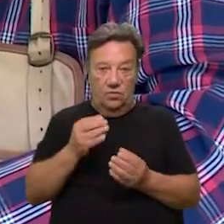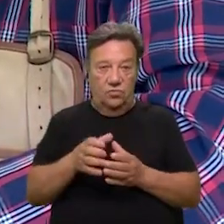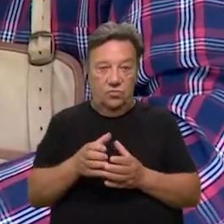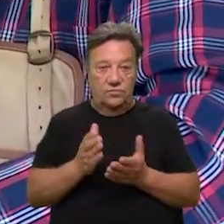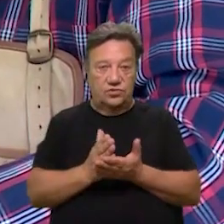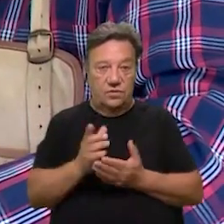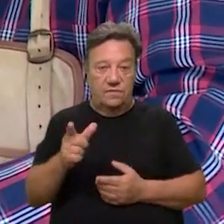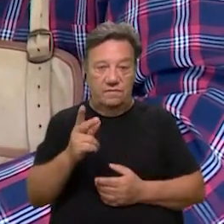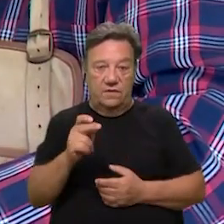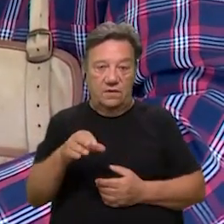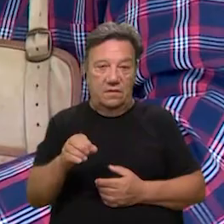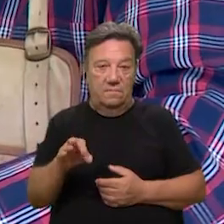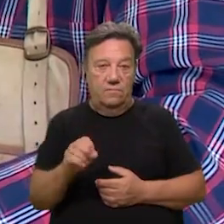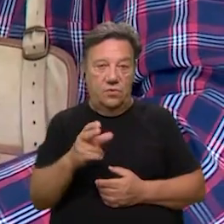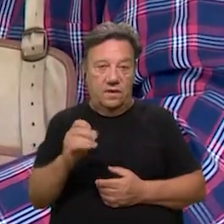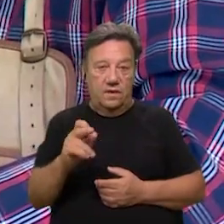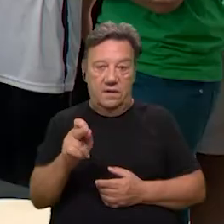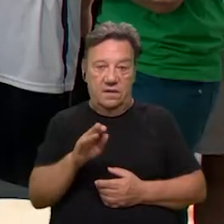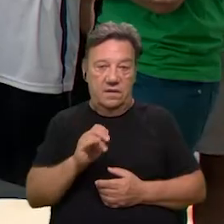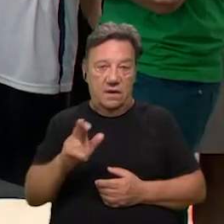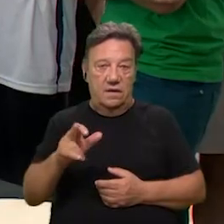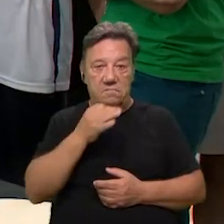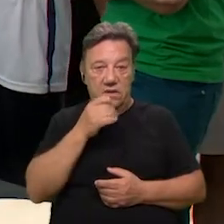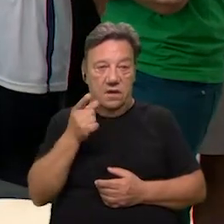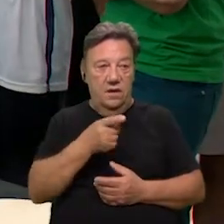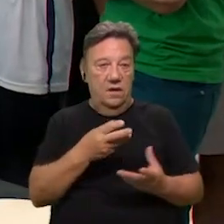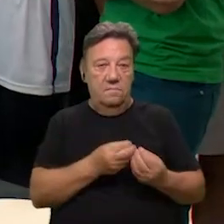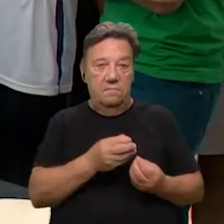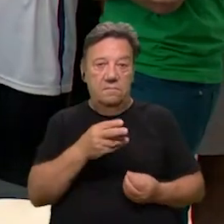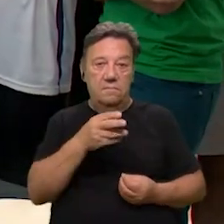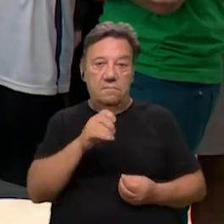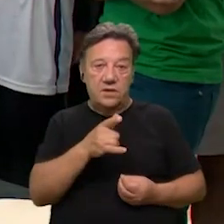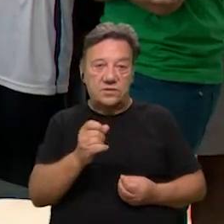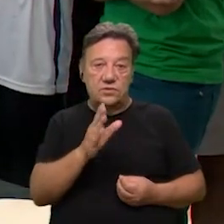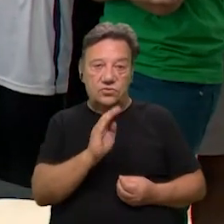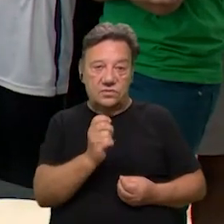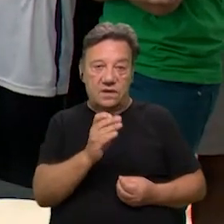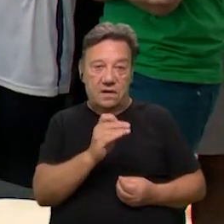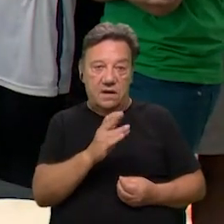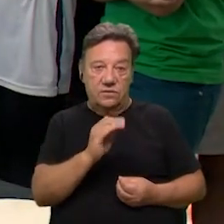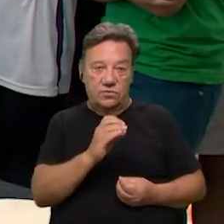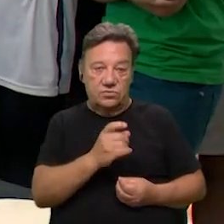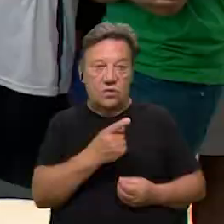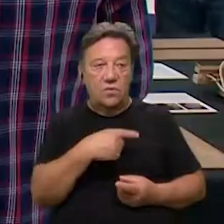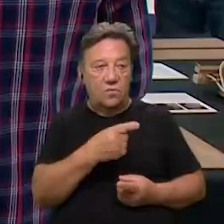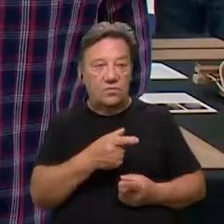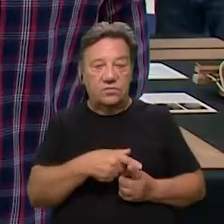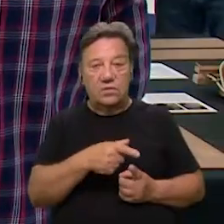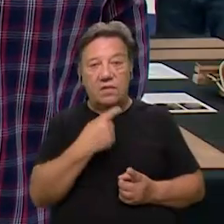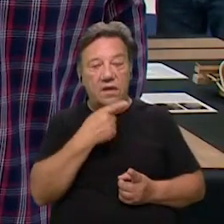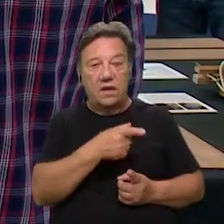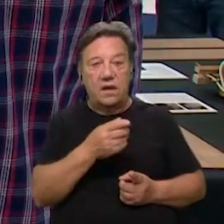Agrupamento de Escolas de Vila Pouca da Guiar. Passam uma manhã com o mestre artesão José Cardoso e com outros luthiers, ou